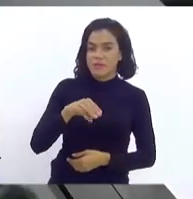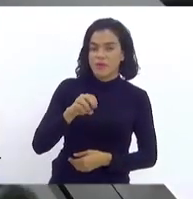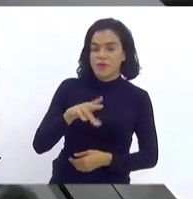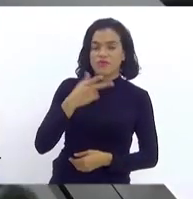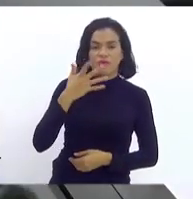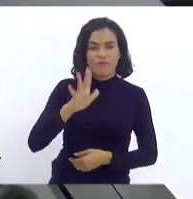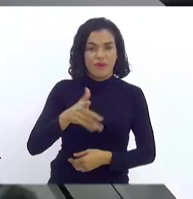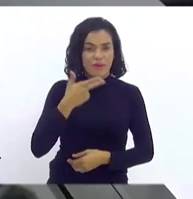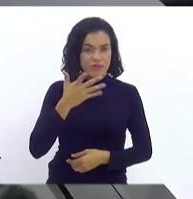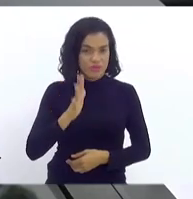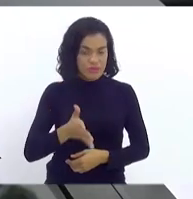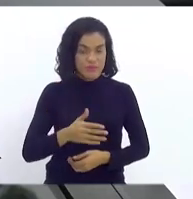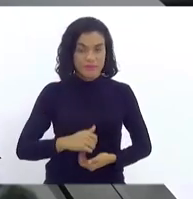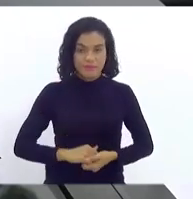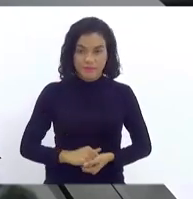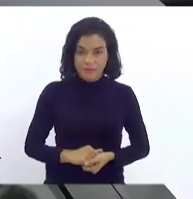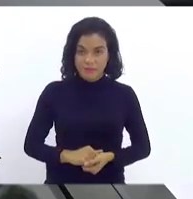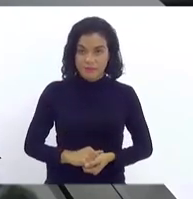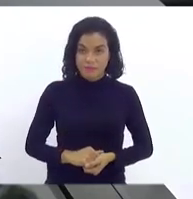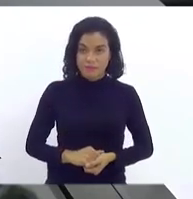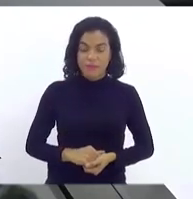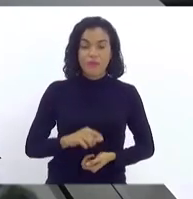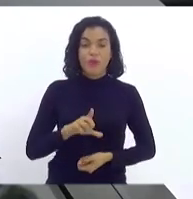falei anteriormente.